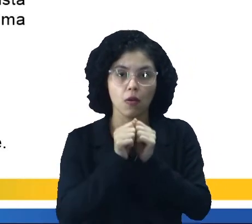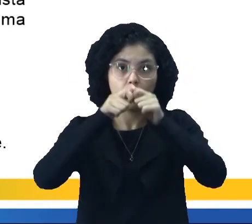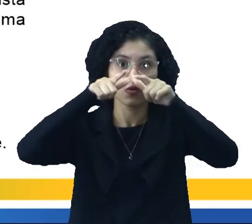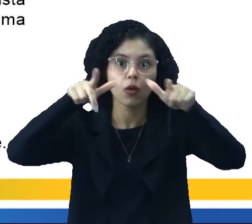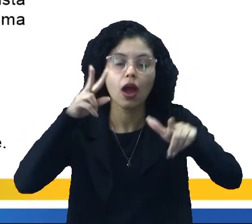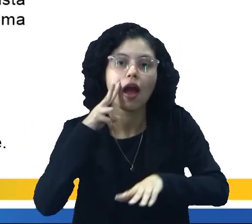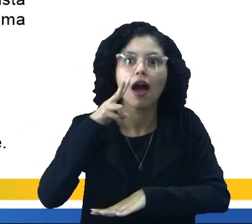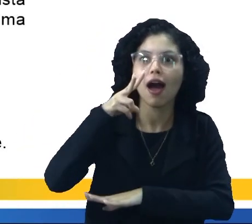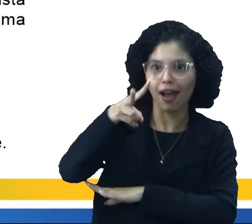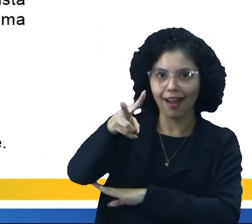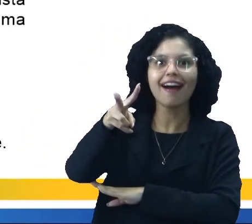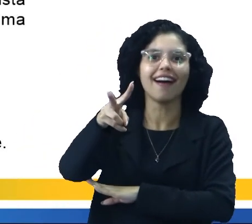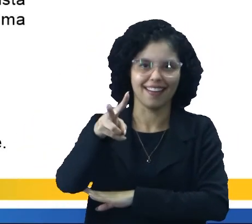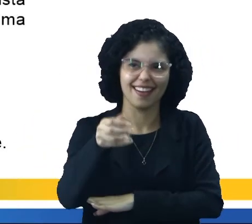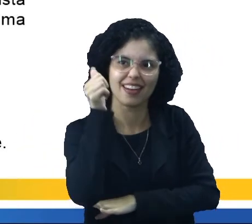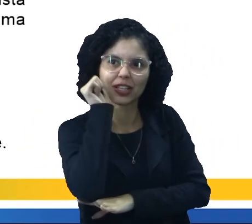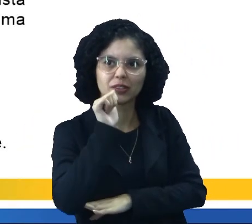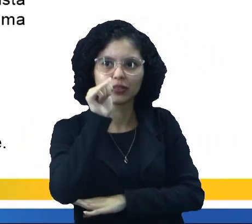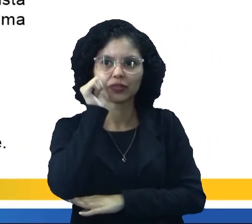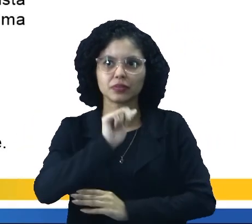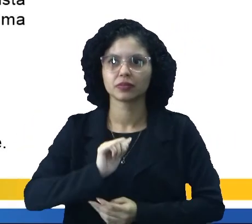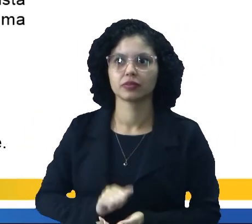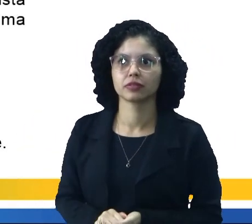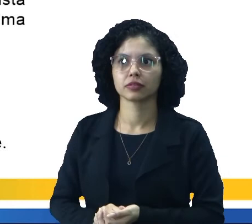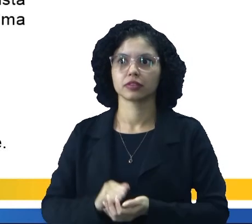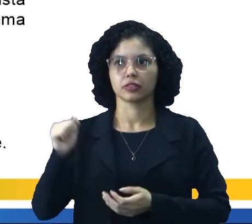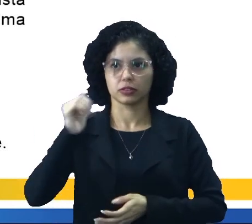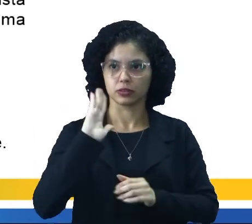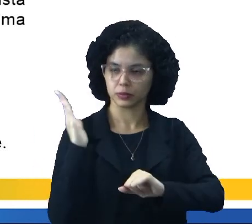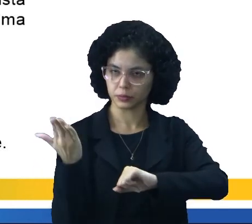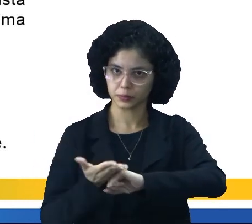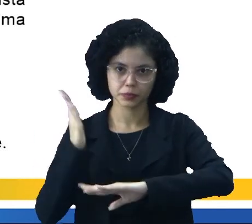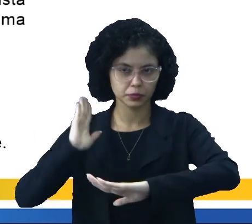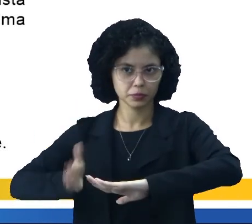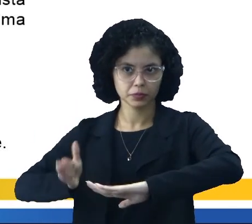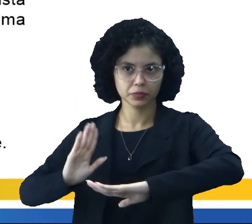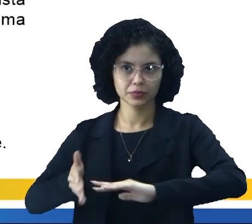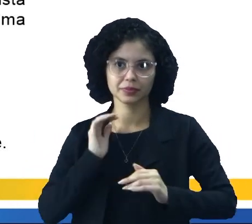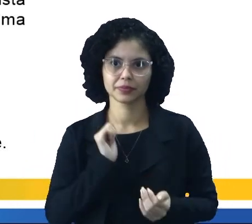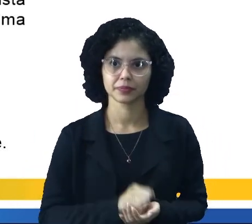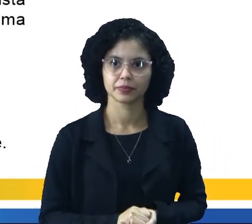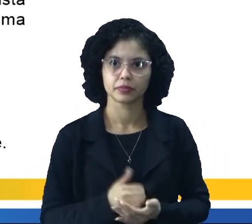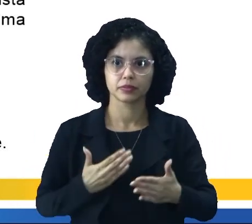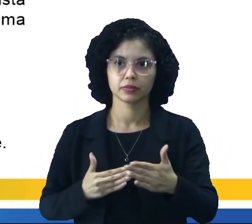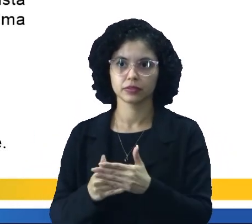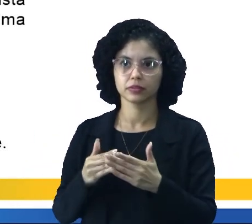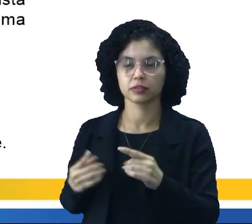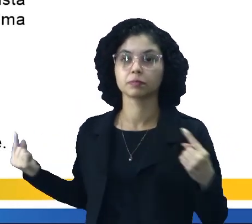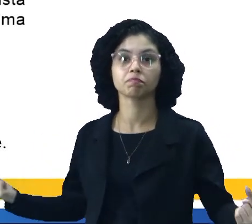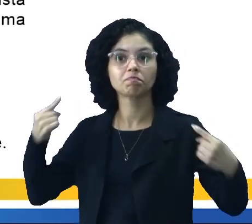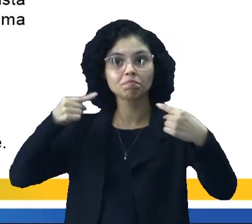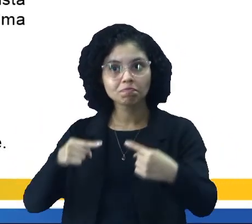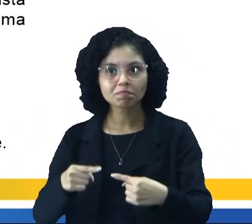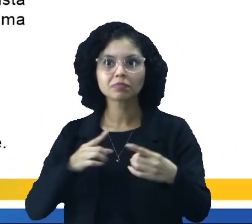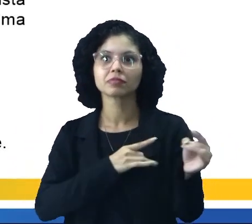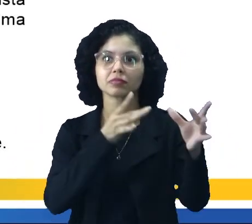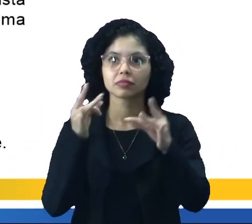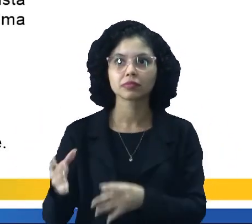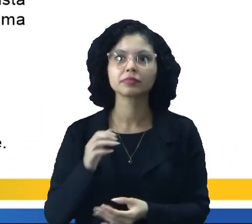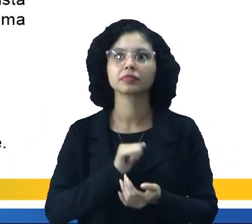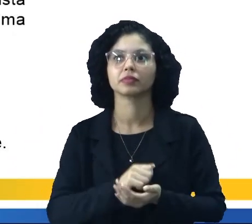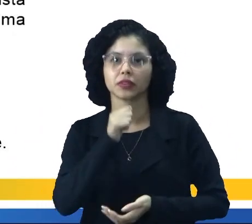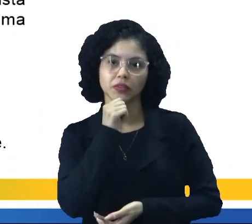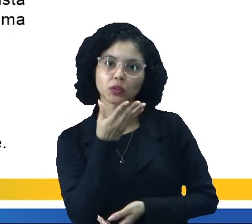se encontram no horizonte de uma feminilidade urbana, contemporânea, impelida à disputa no